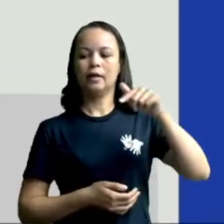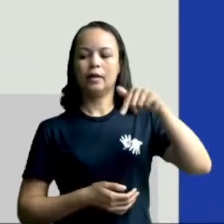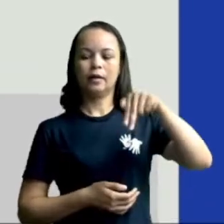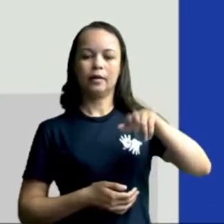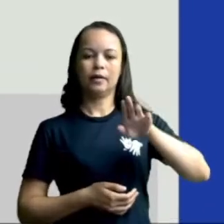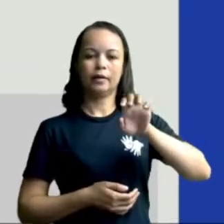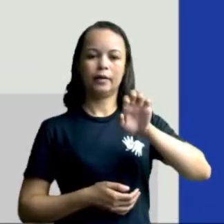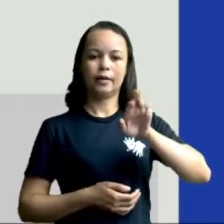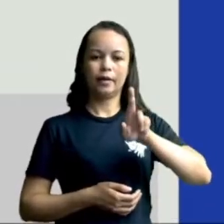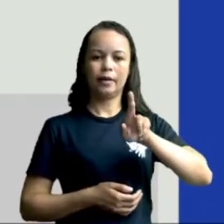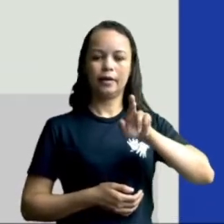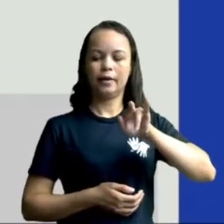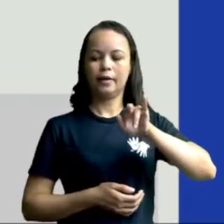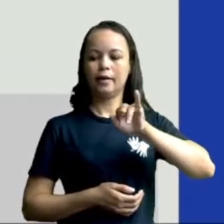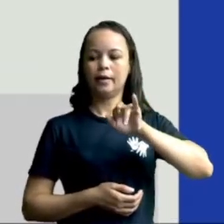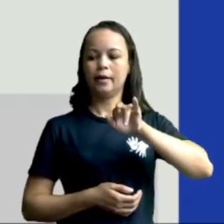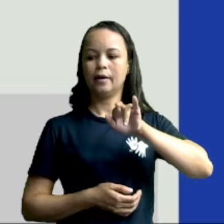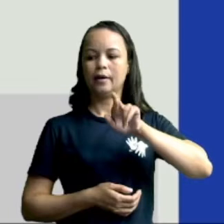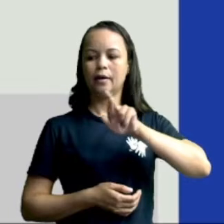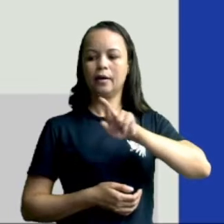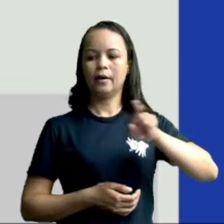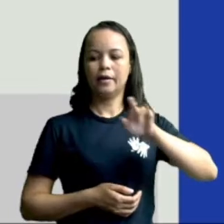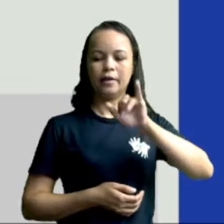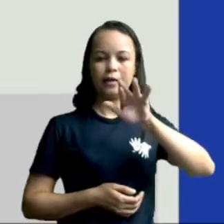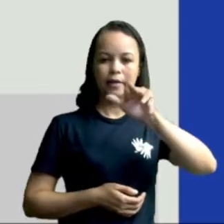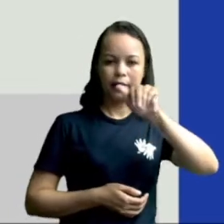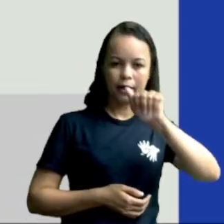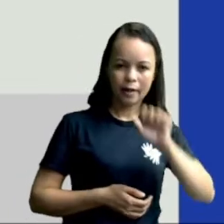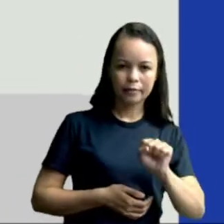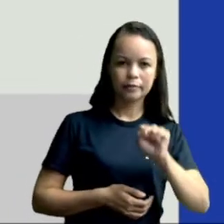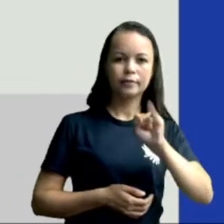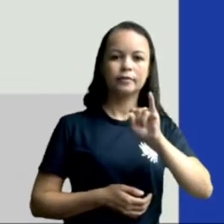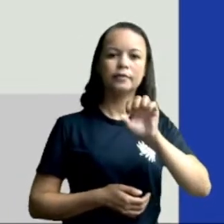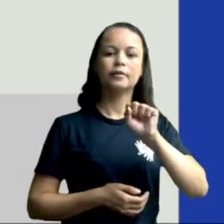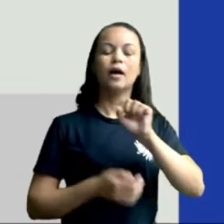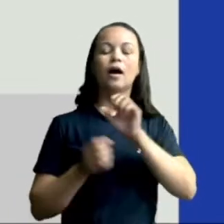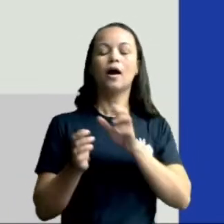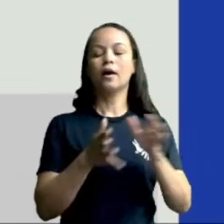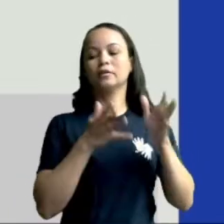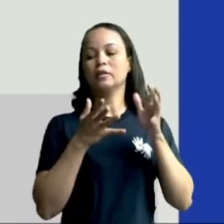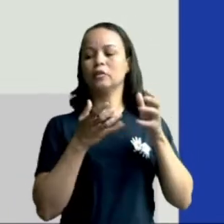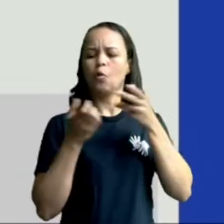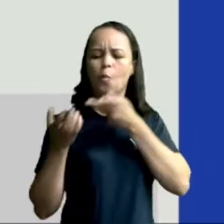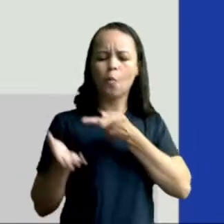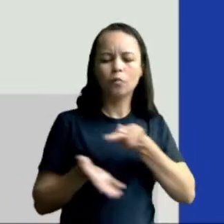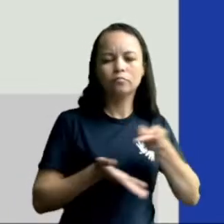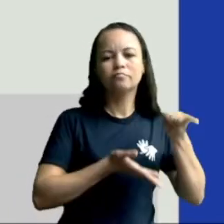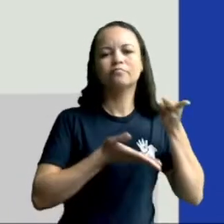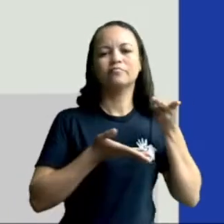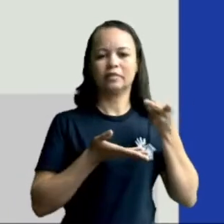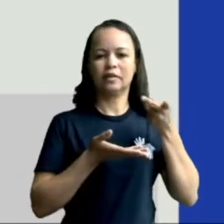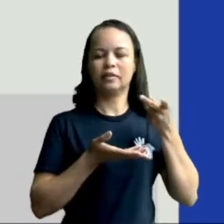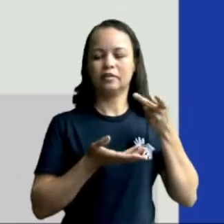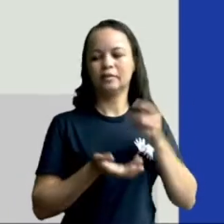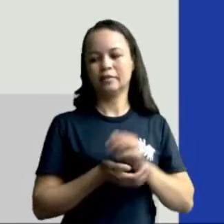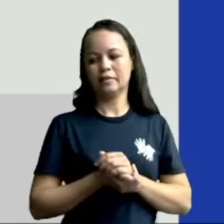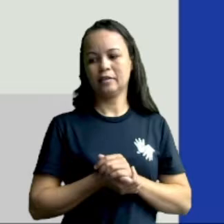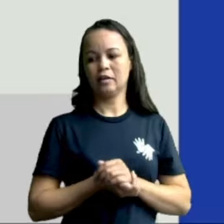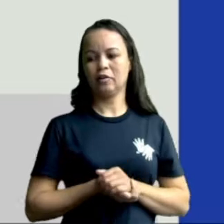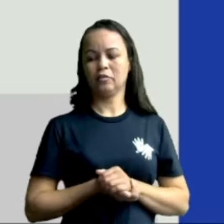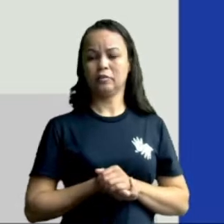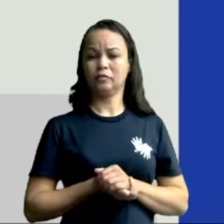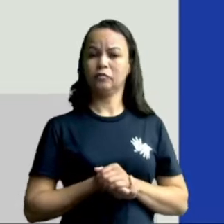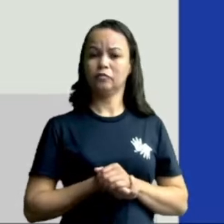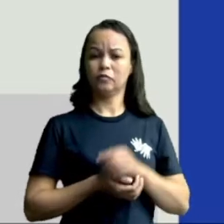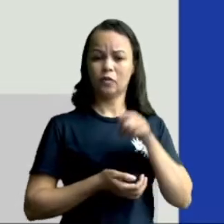las 10:30 a cenar? Então, eu faço um convite de forma cortês. Você